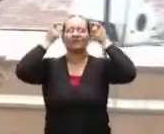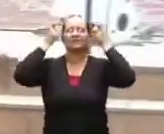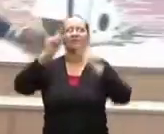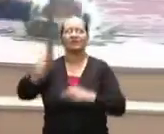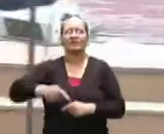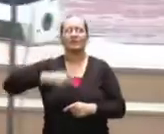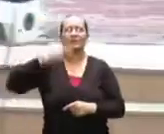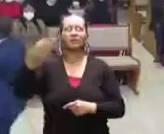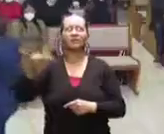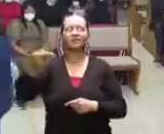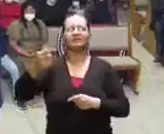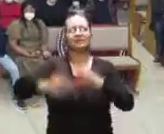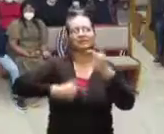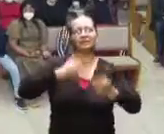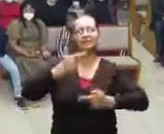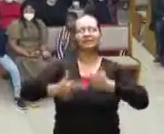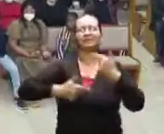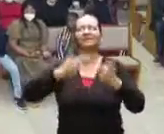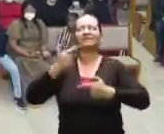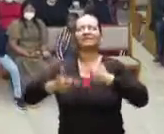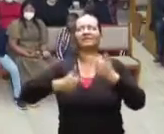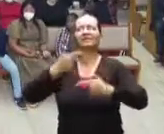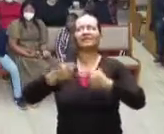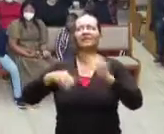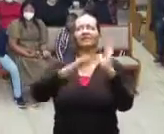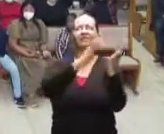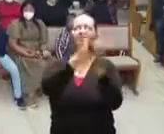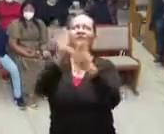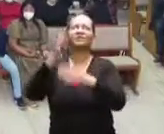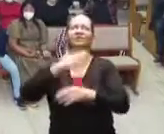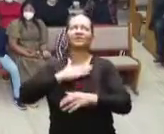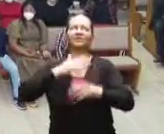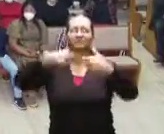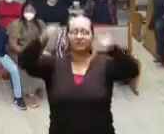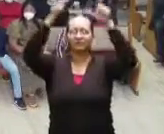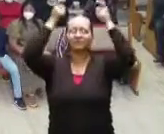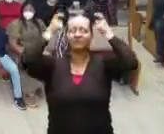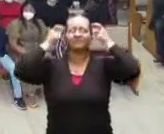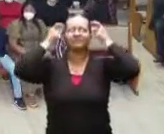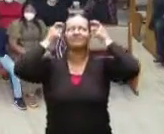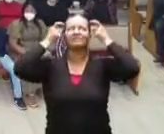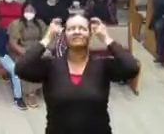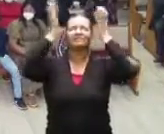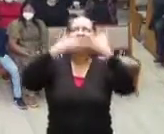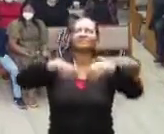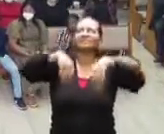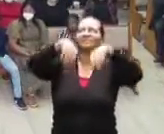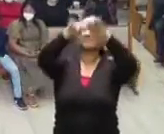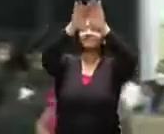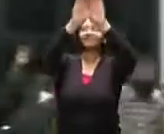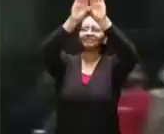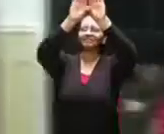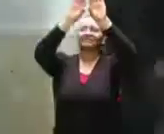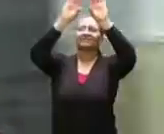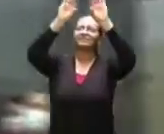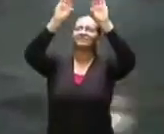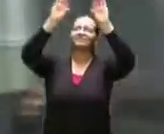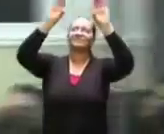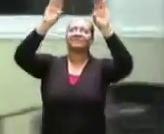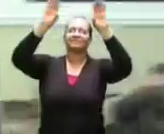coroará. Depois da batalha, me coroará na cidade